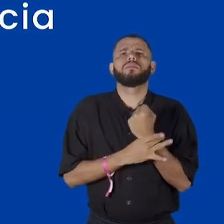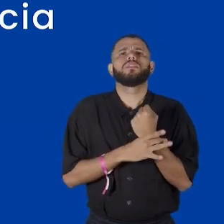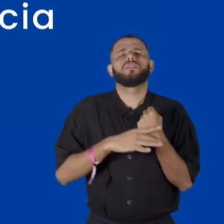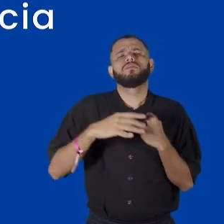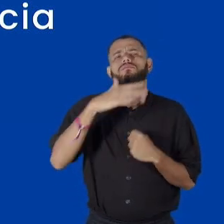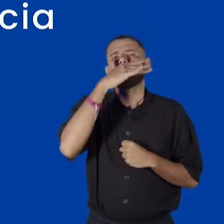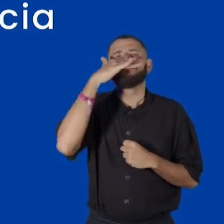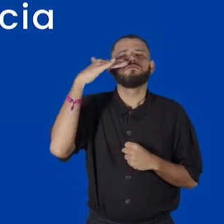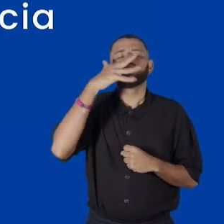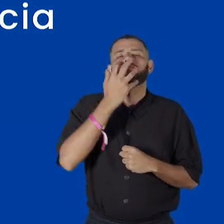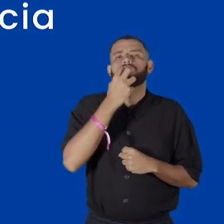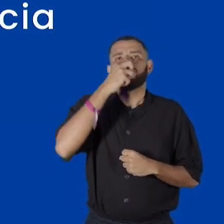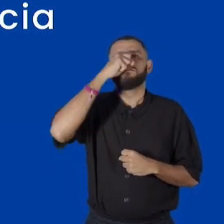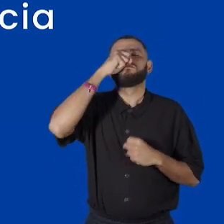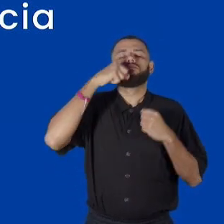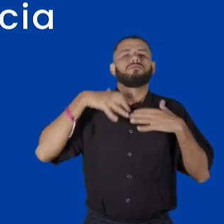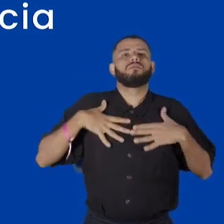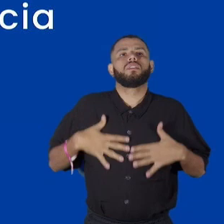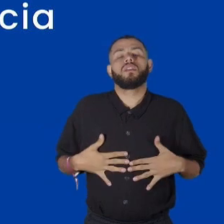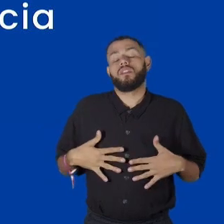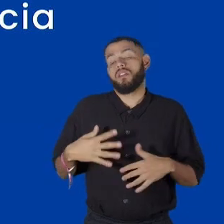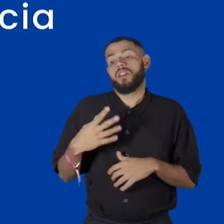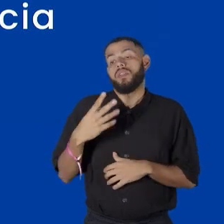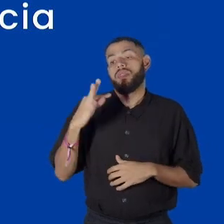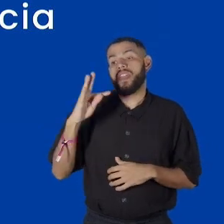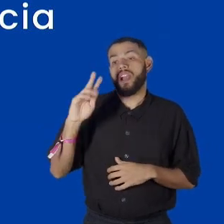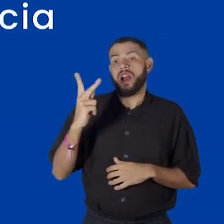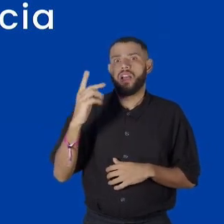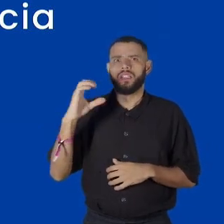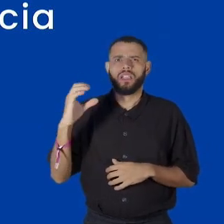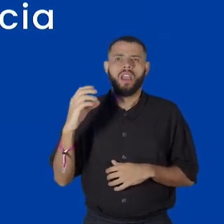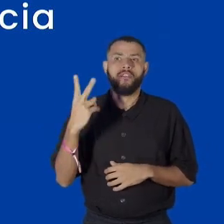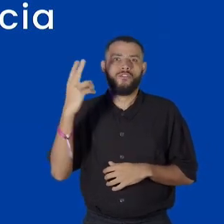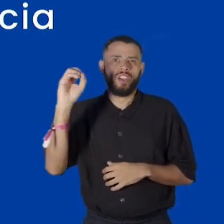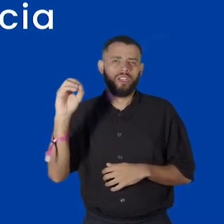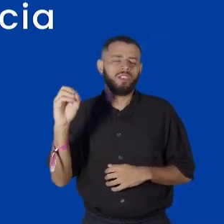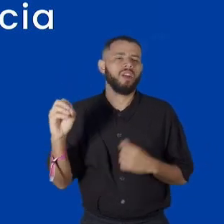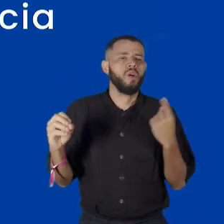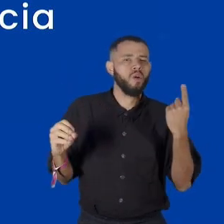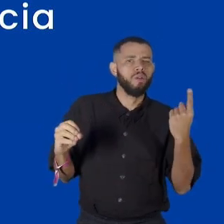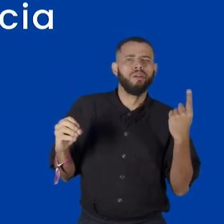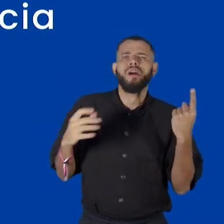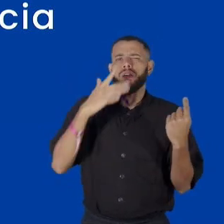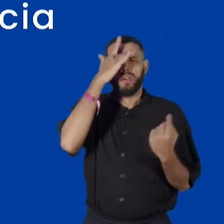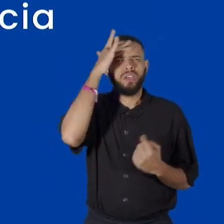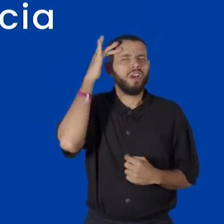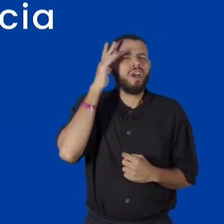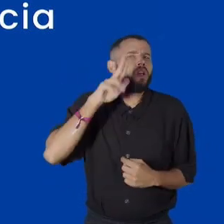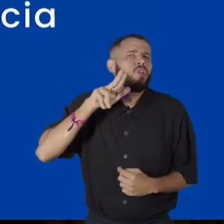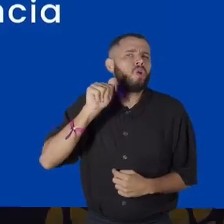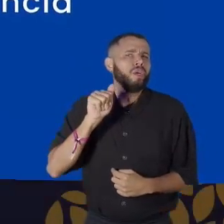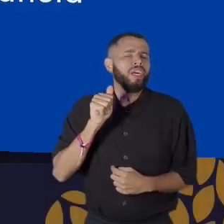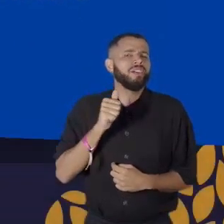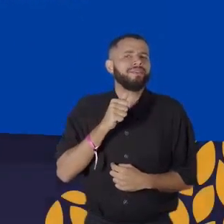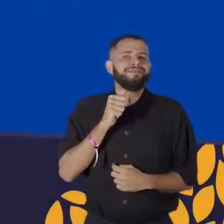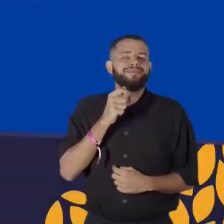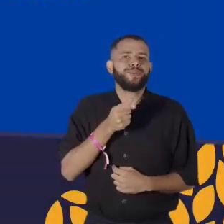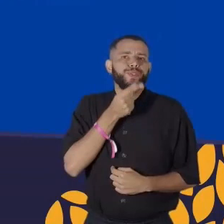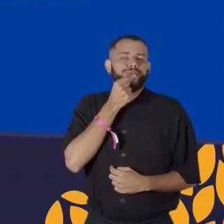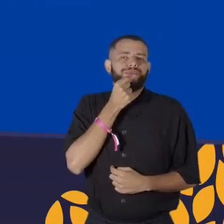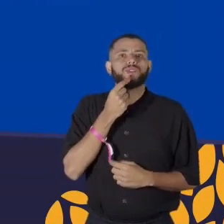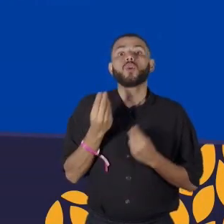vaporizador, rica em THC 20:1, para quem nunca usou a cannabis? Como que a gente vai fazer isso com segurança? É